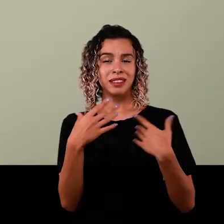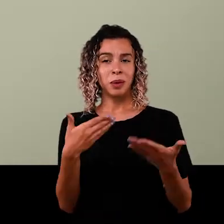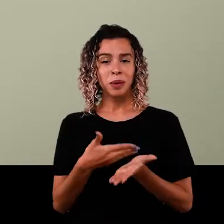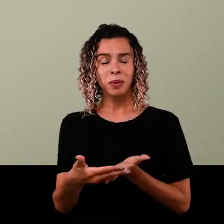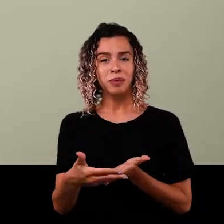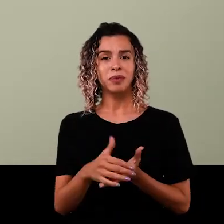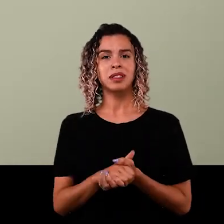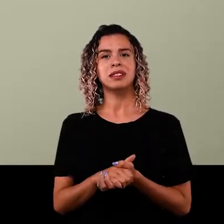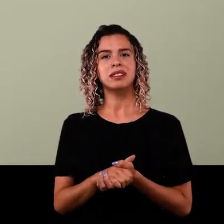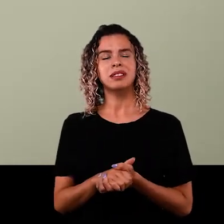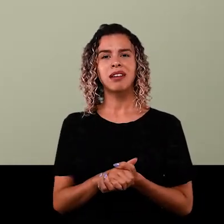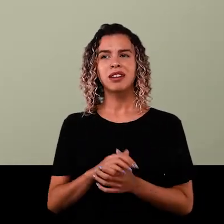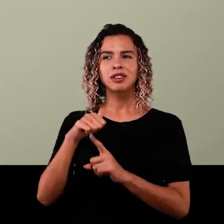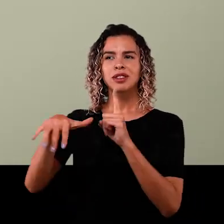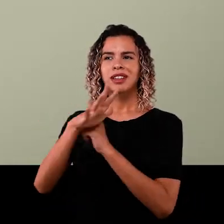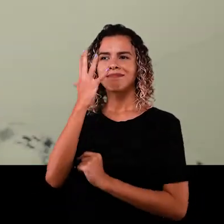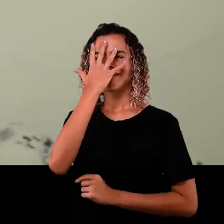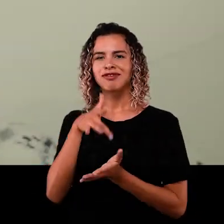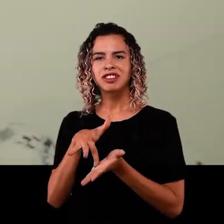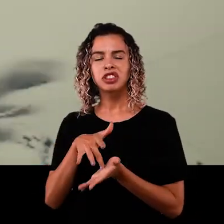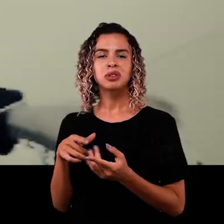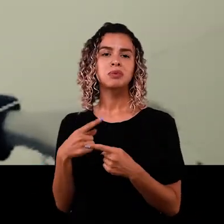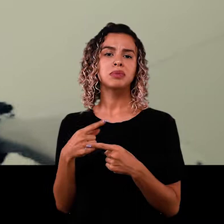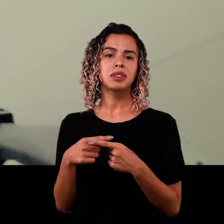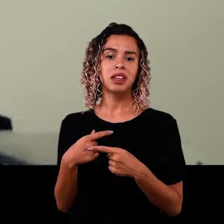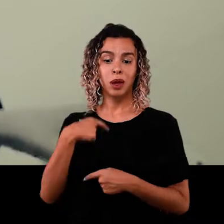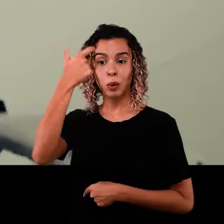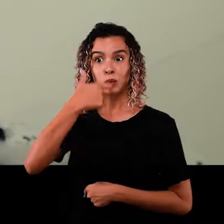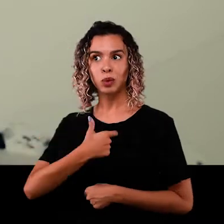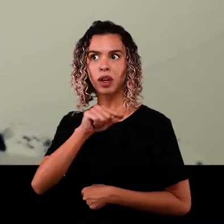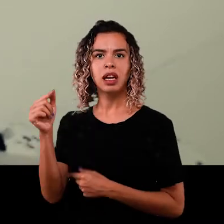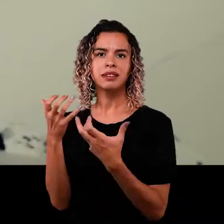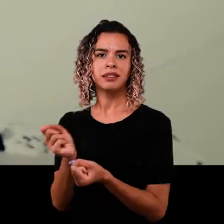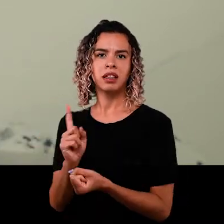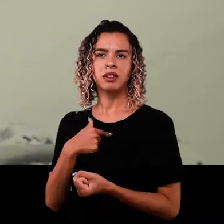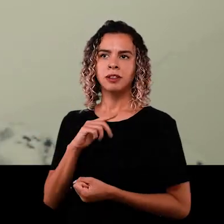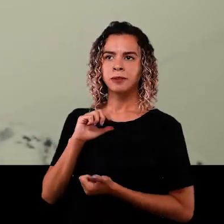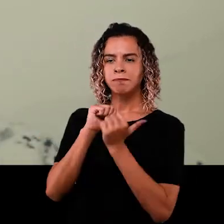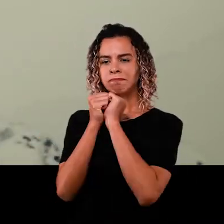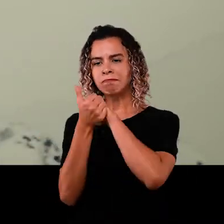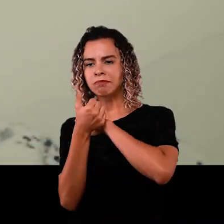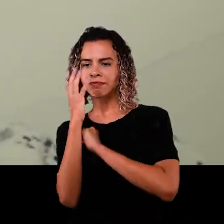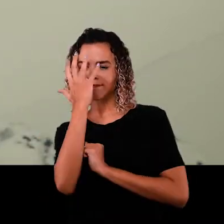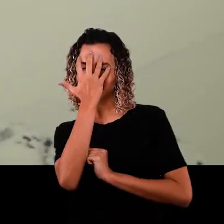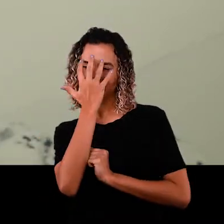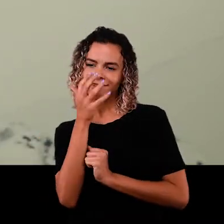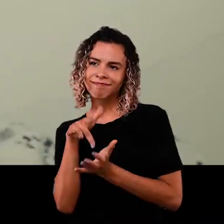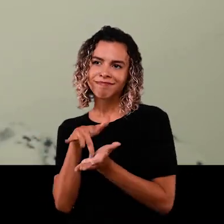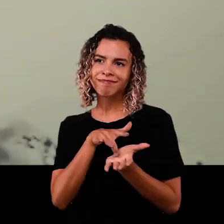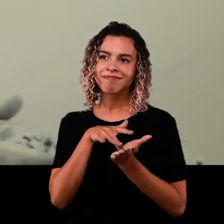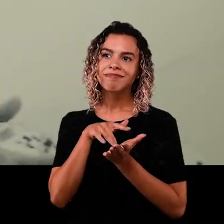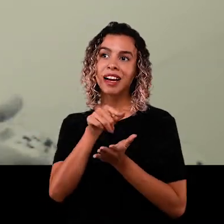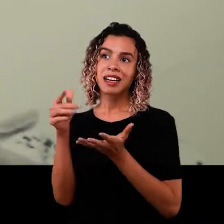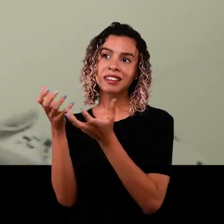uma série de máscaras sociais, porque você vê que quem você é não é aceito. Então você começa a criar uma persona